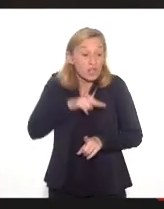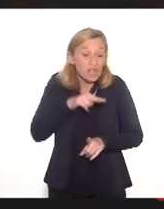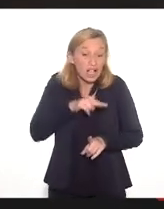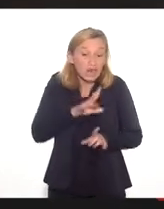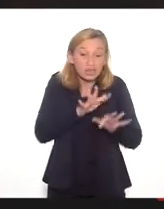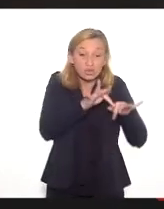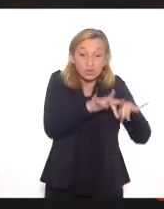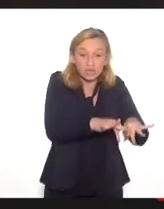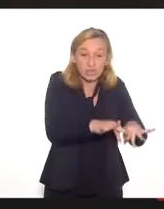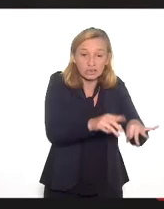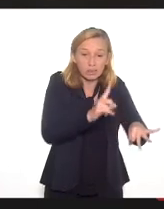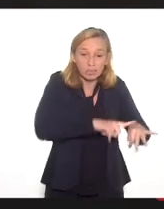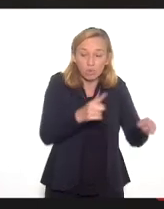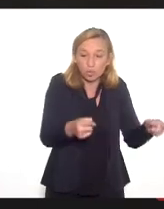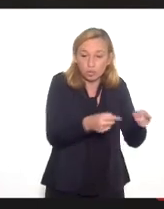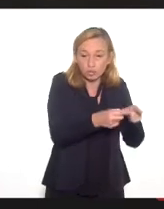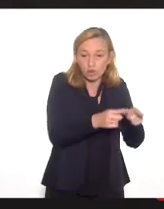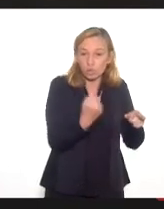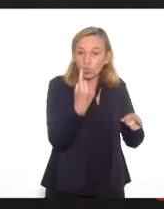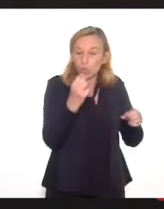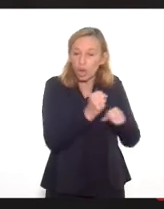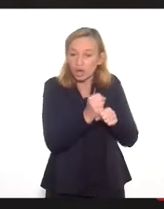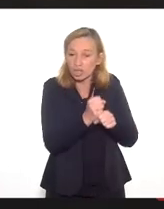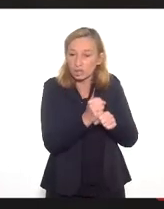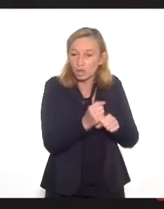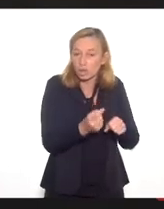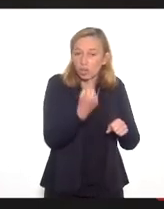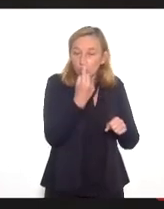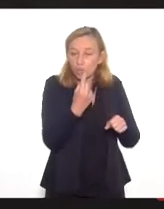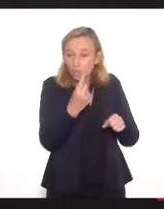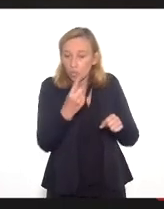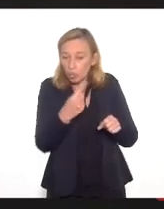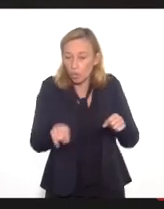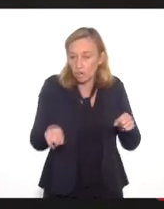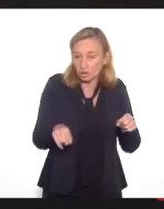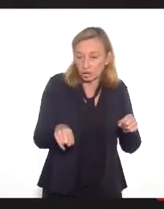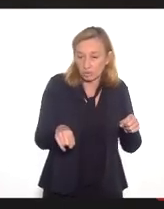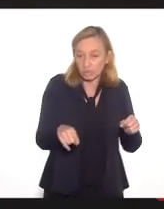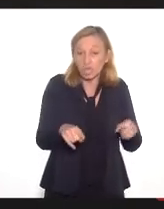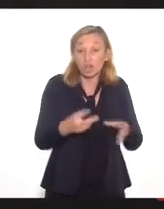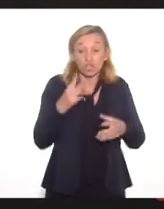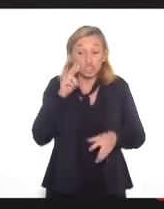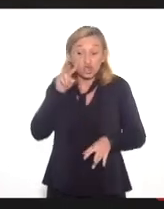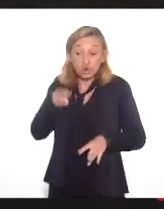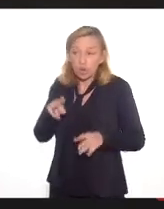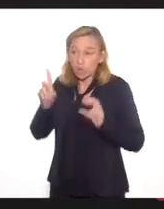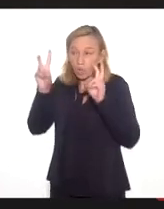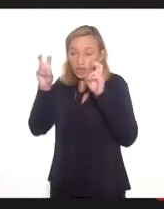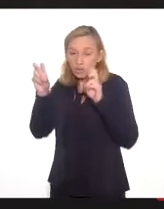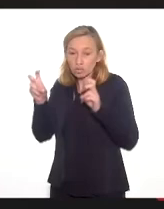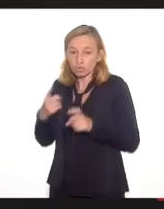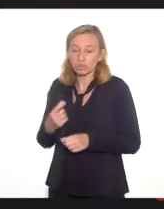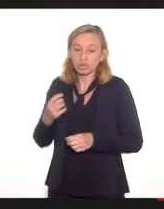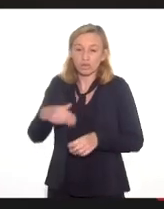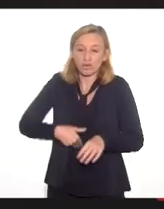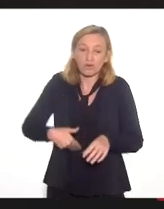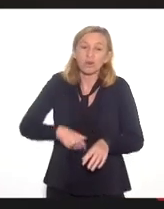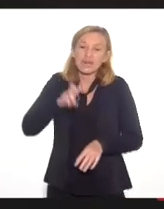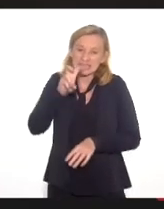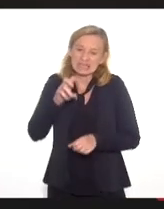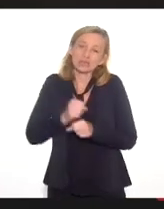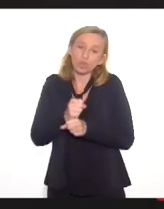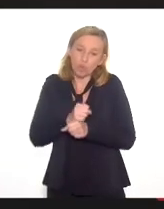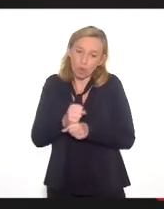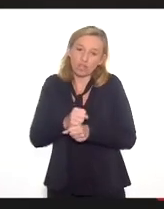encerramento num curto espaço de um ano ou no máximo um ano e meio quando a gente olha para a questão da fome nós estamos falando de no mínimo cinco anos para